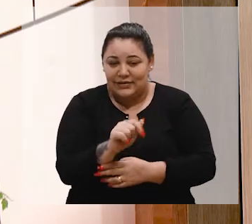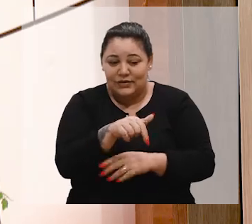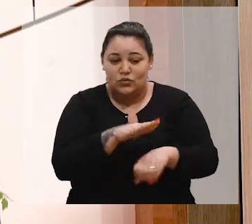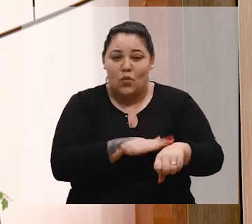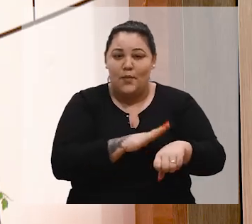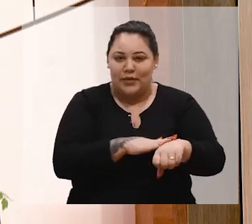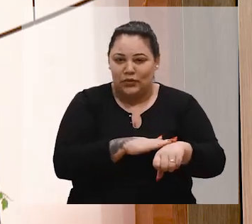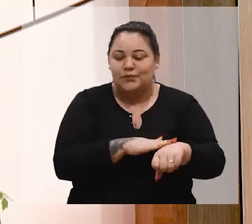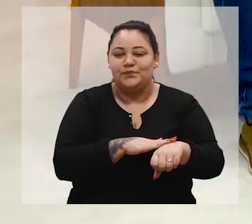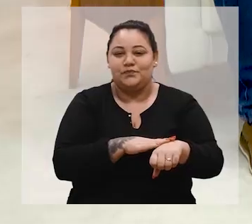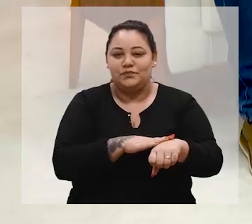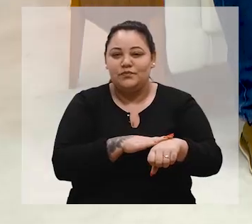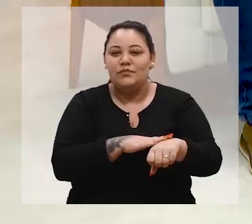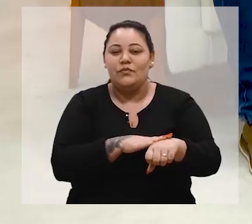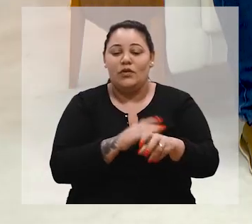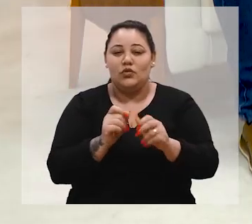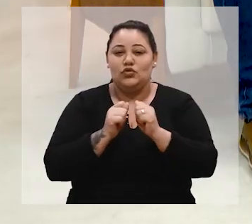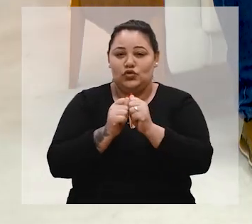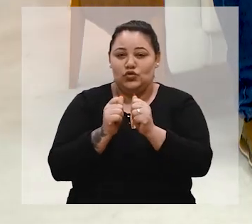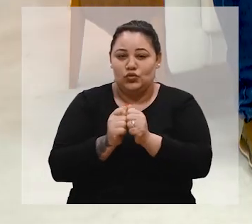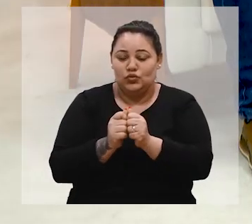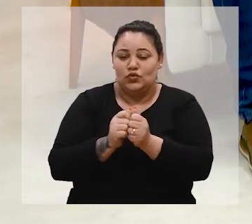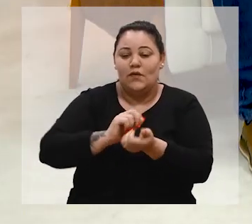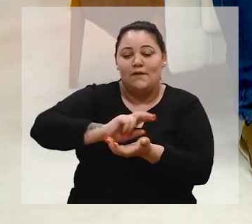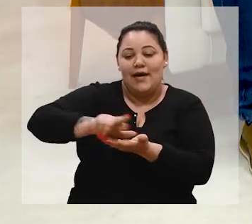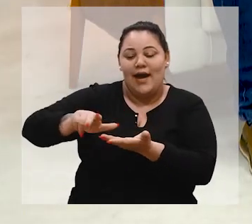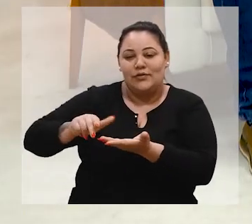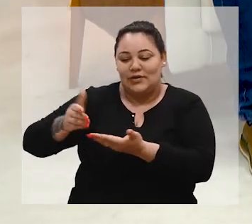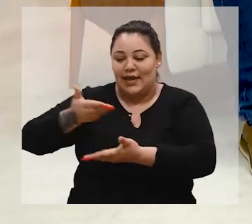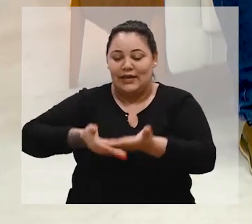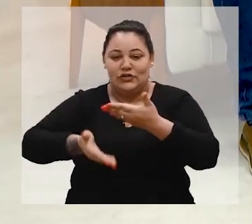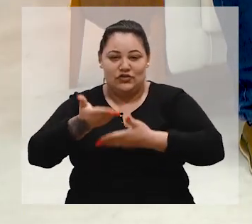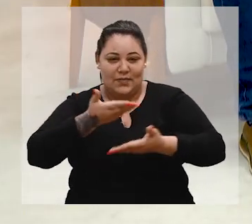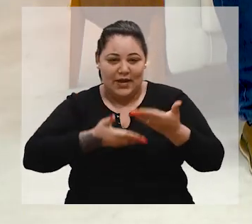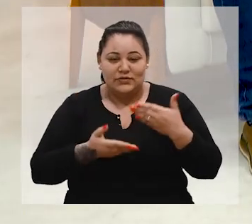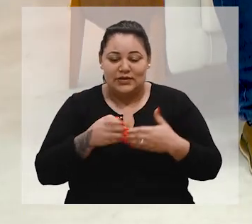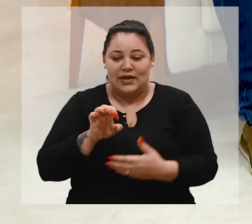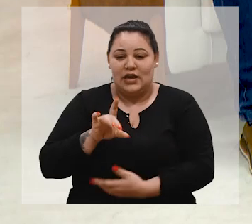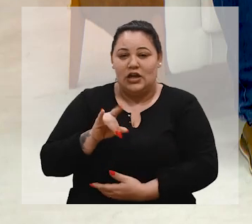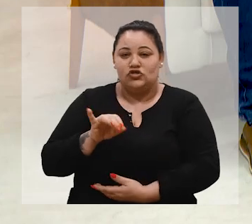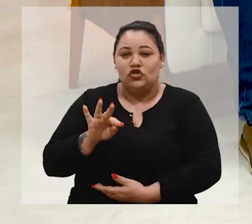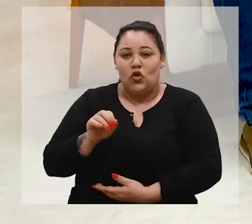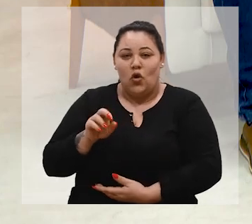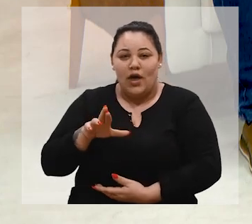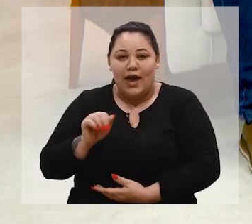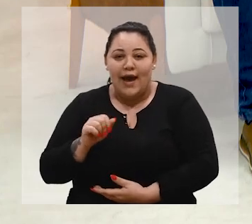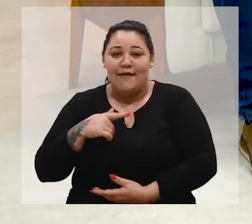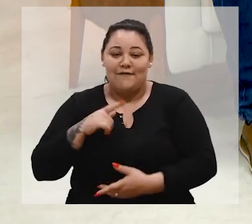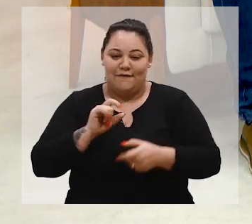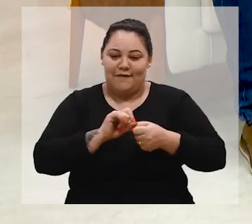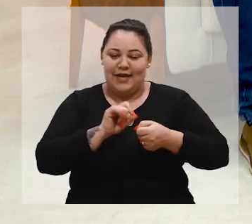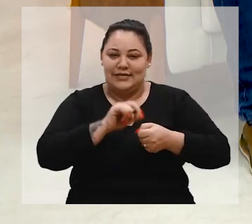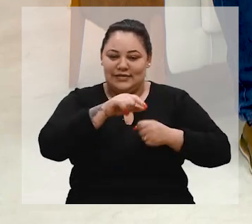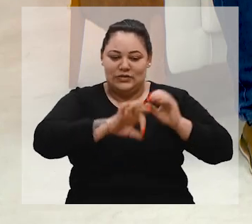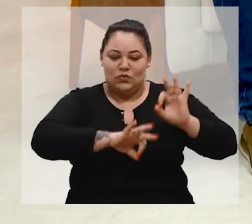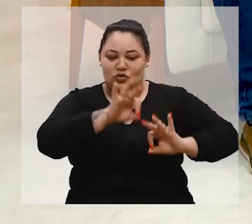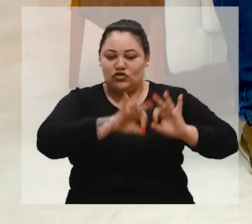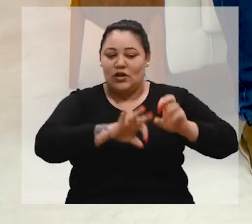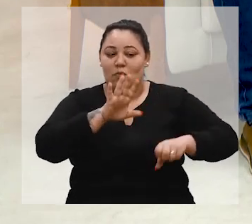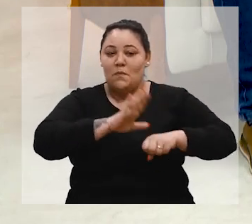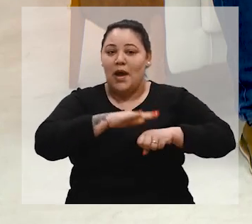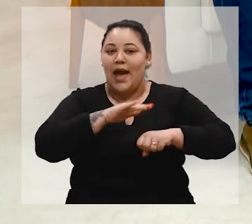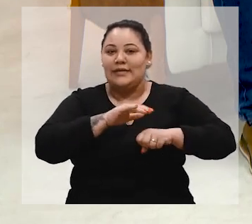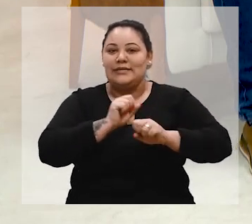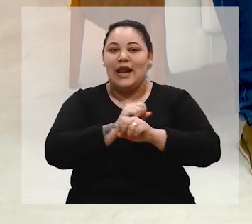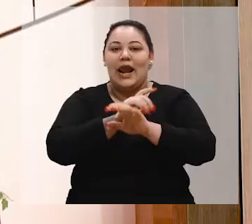que nesse momento, através de várias consultorias que a editora fez para fazer com que esse projeto ficasse